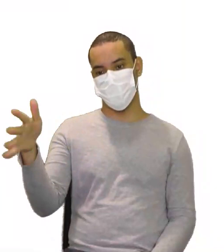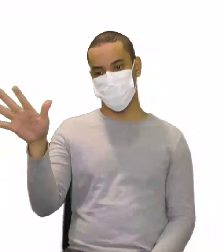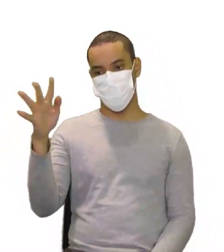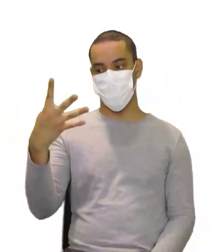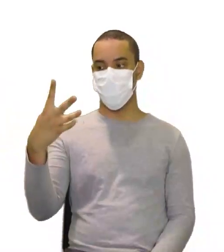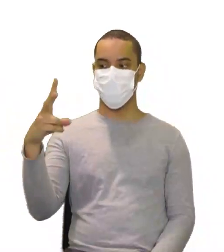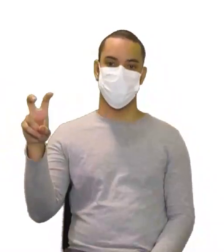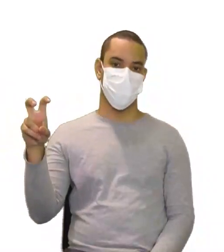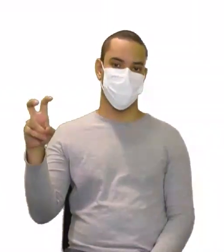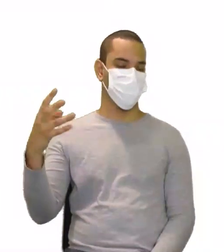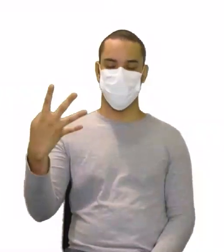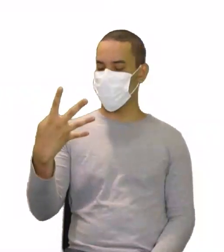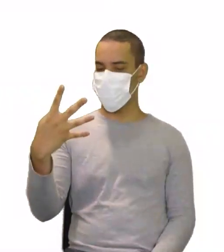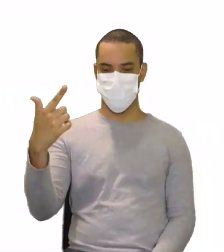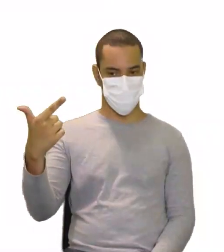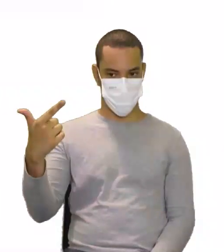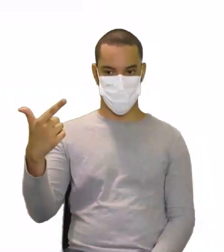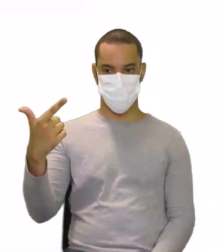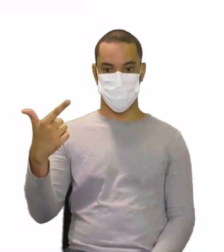0,042 aí no caso.